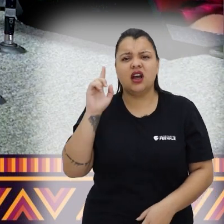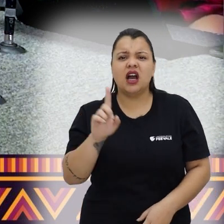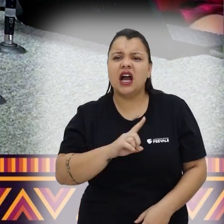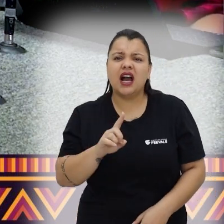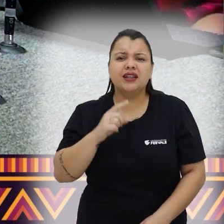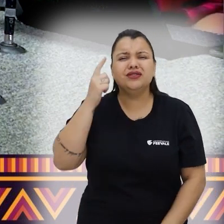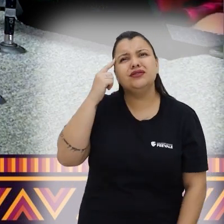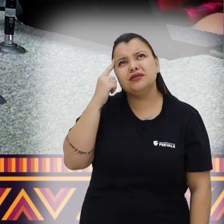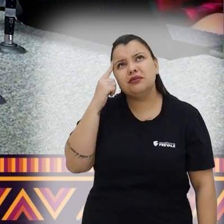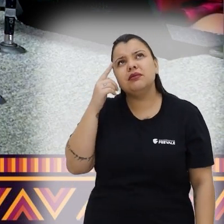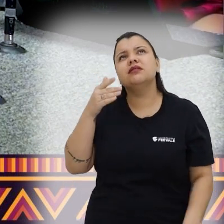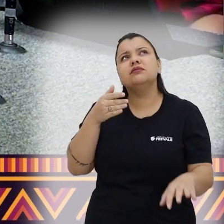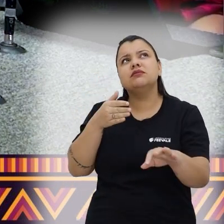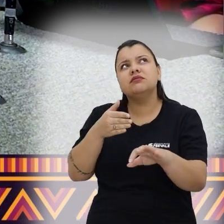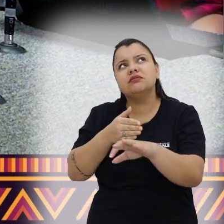um rito de passagem.